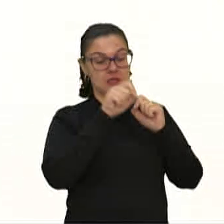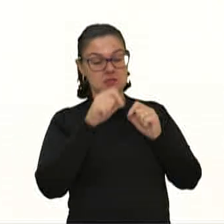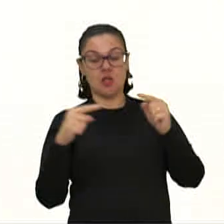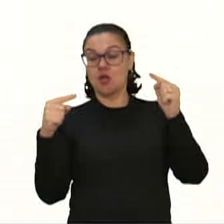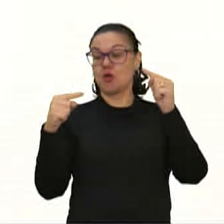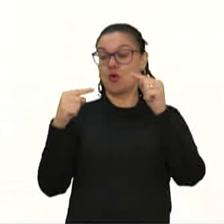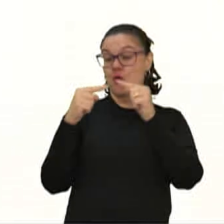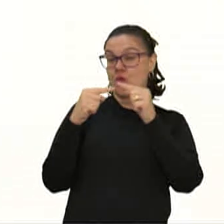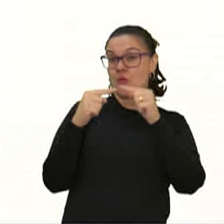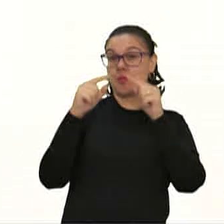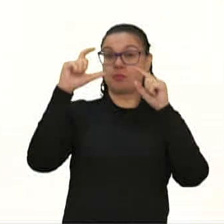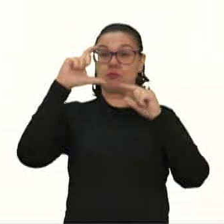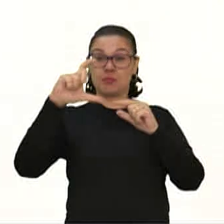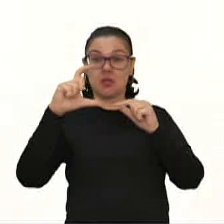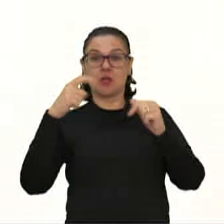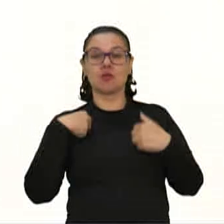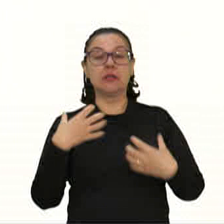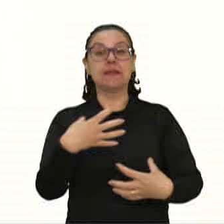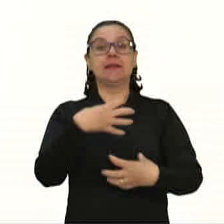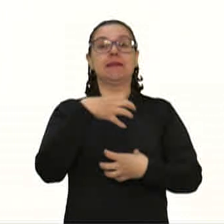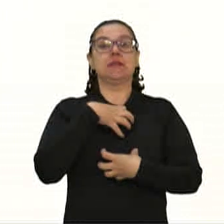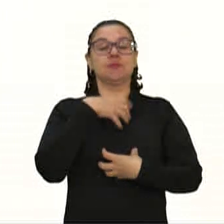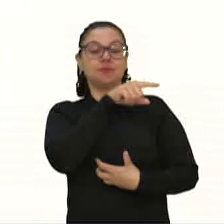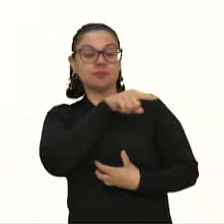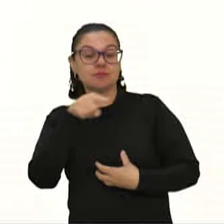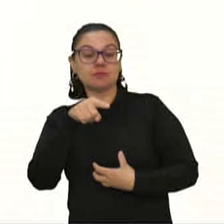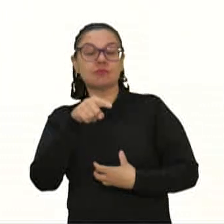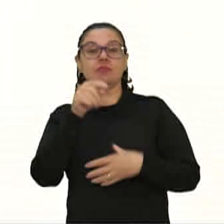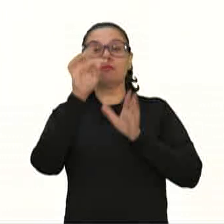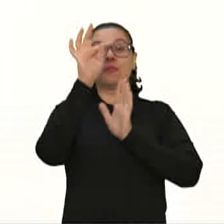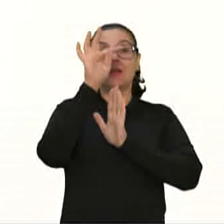melhor define o efeito de sentido